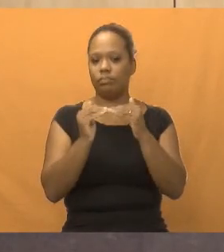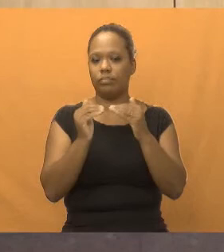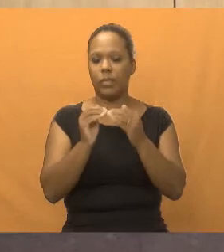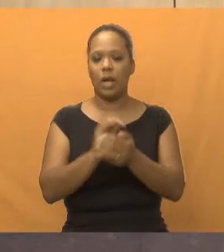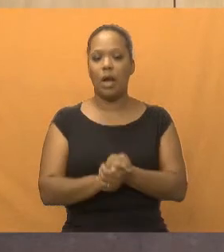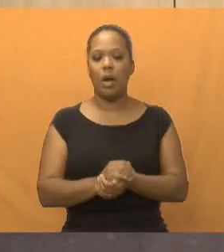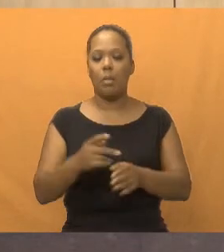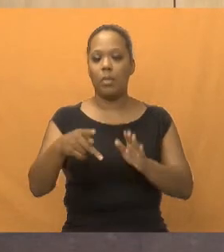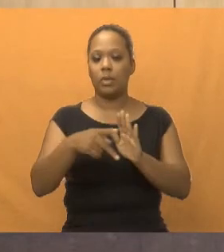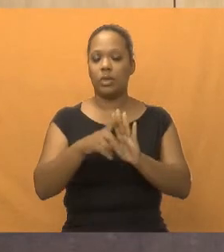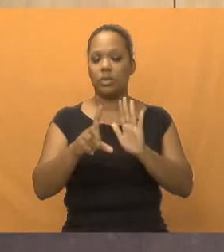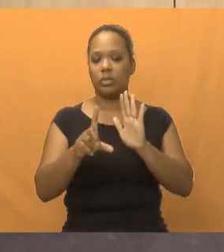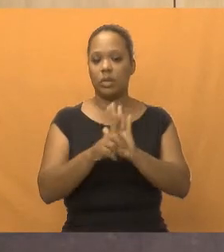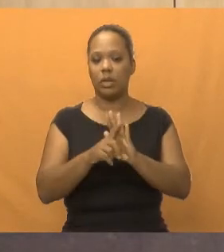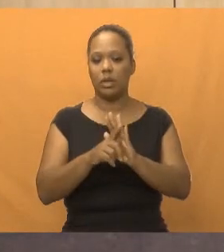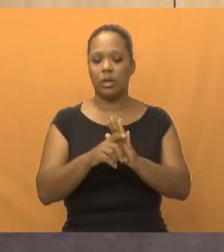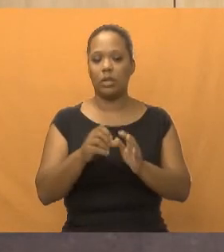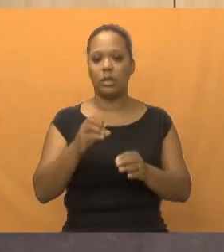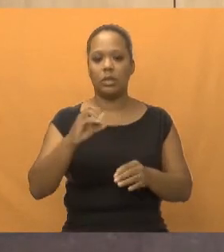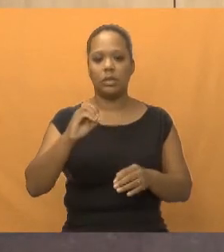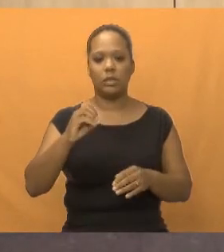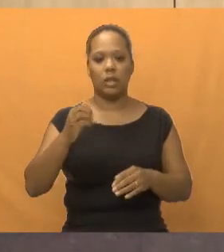Projeto de lei do Executivo número